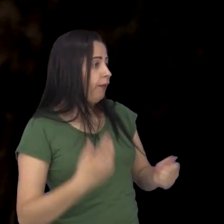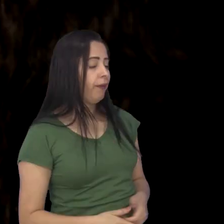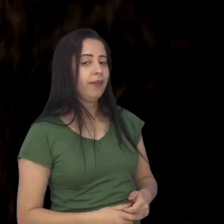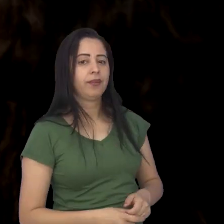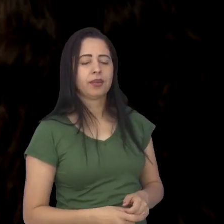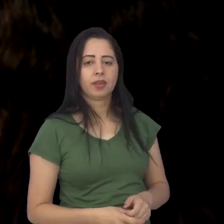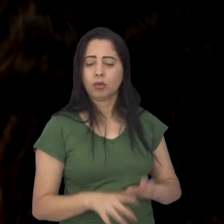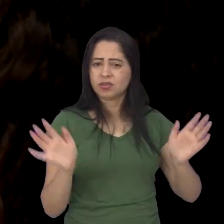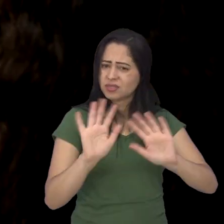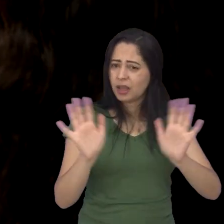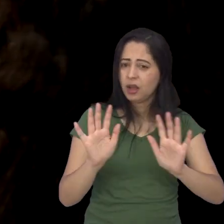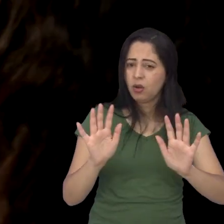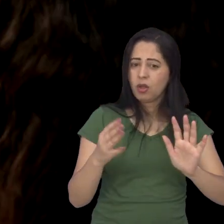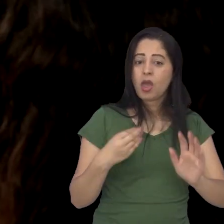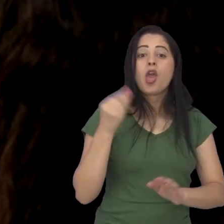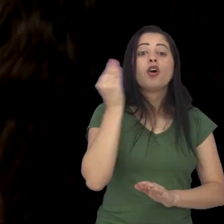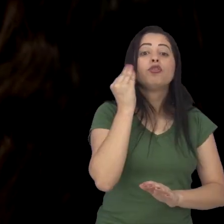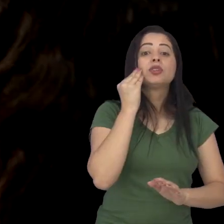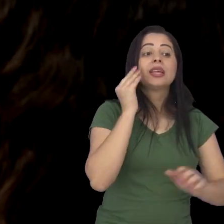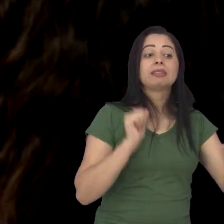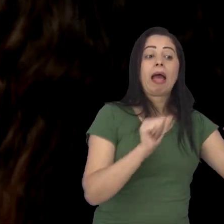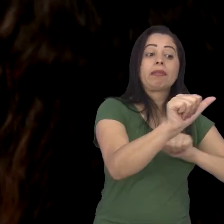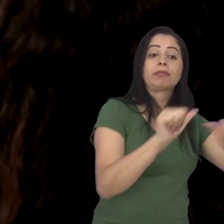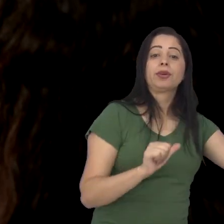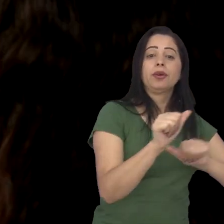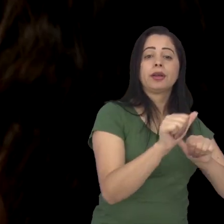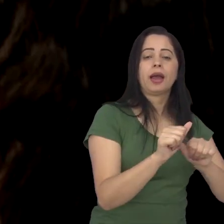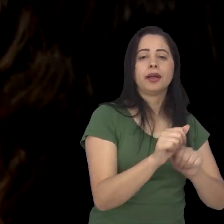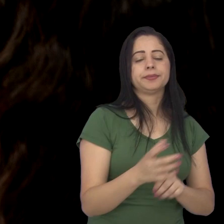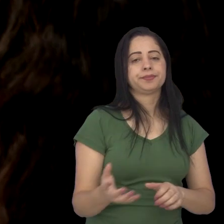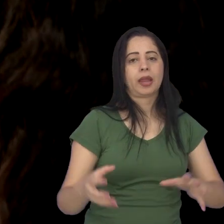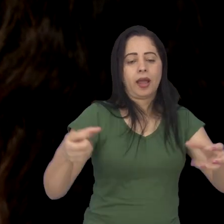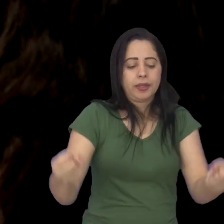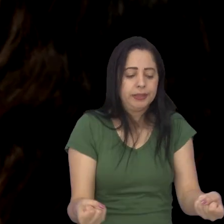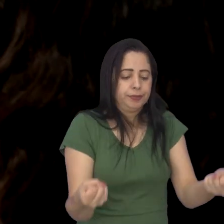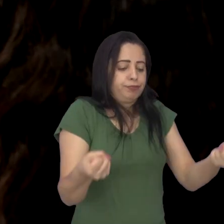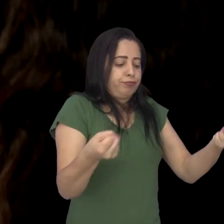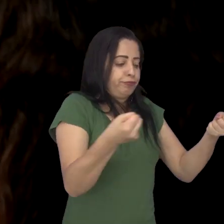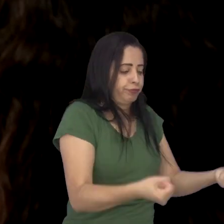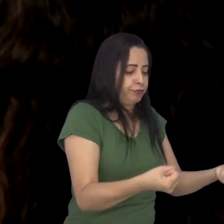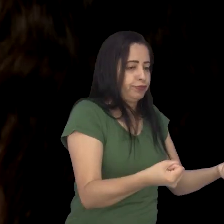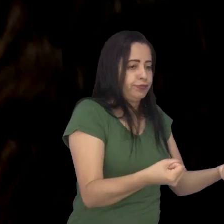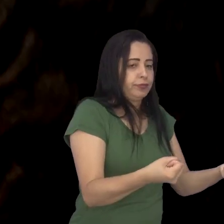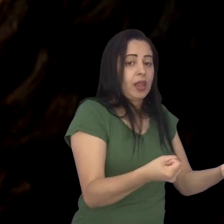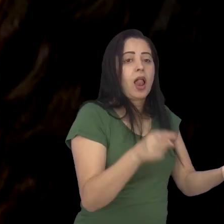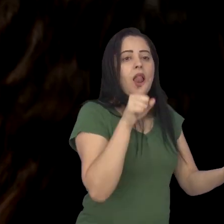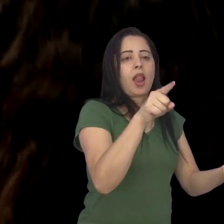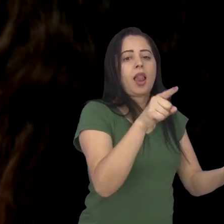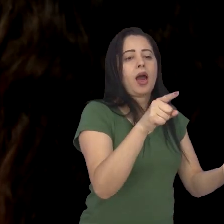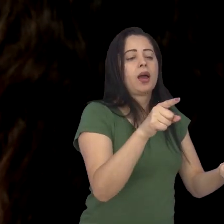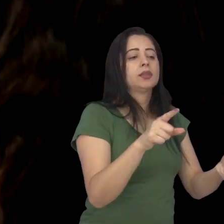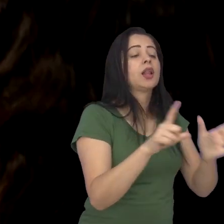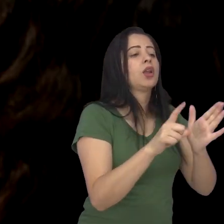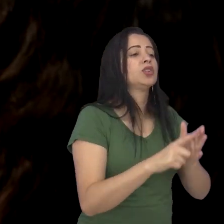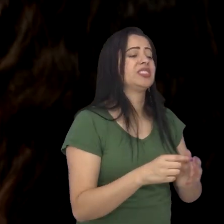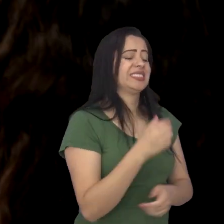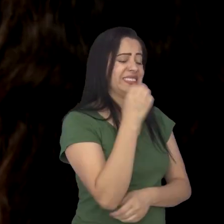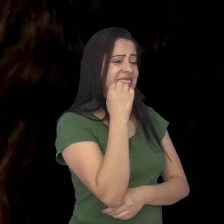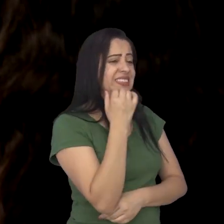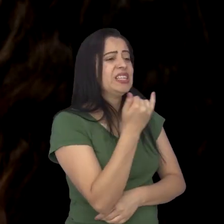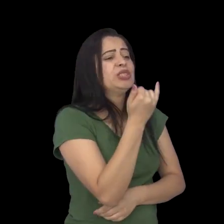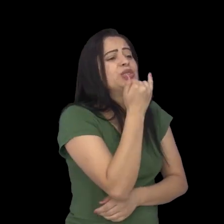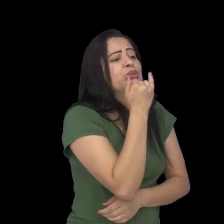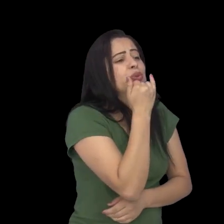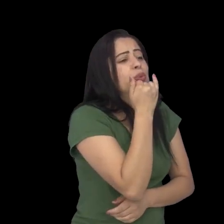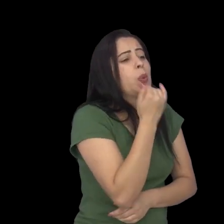vou dar um jeito, eu vou trocar. Botei o pão dentro do carro, que eu tinha tirado, voltei na padaria, fui lá e falei assim, moço, olha,